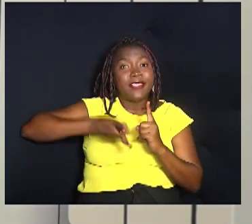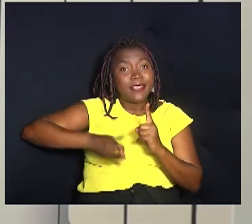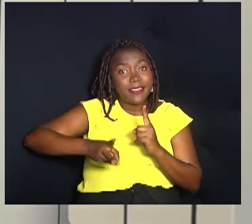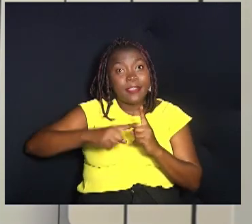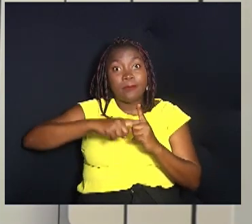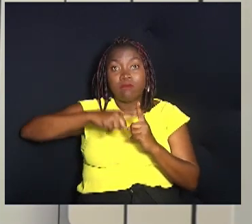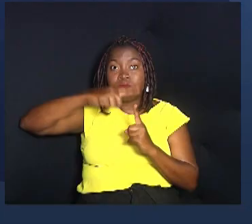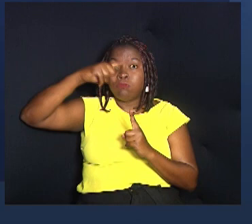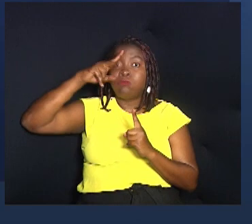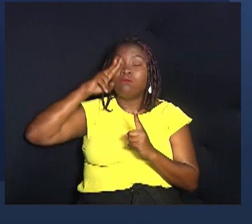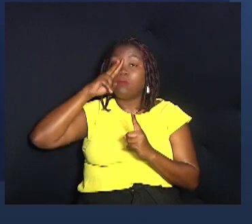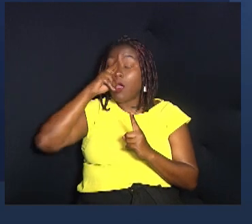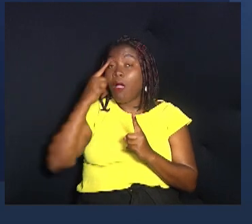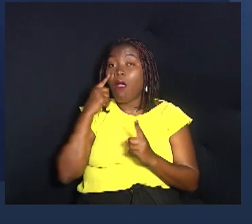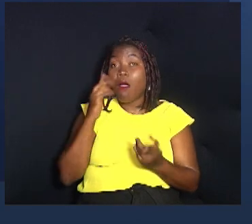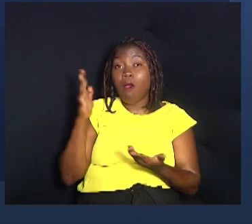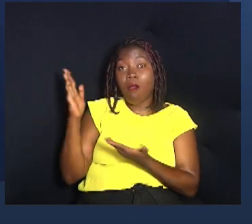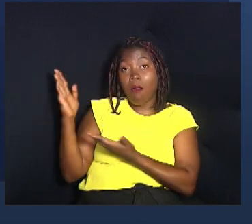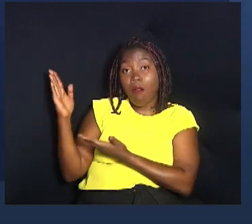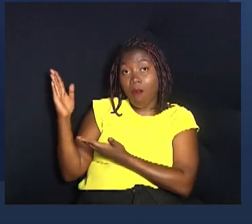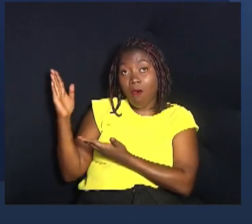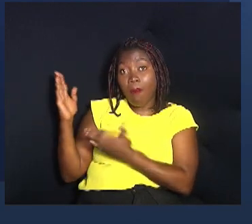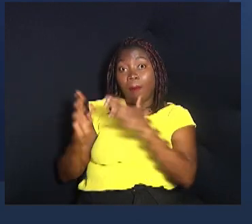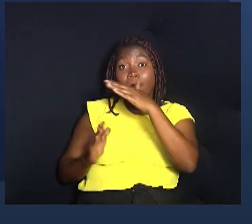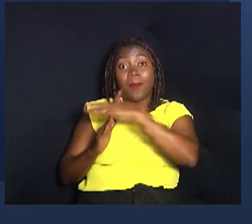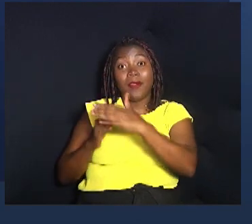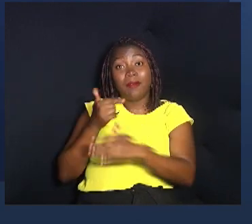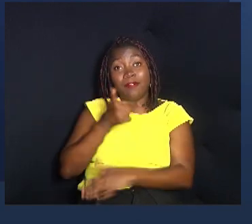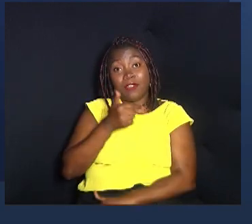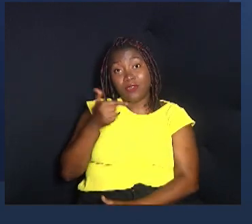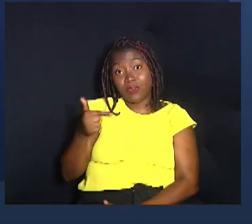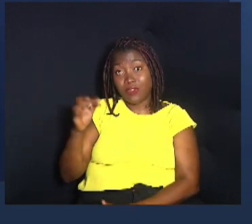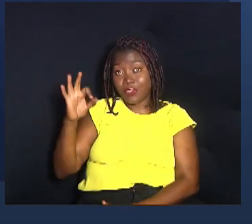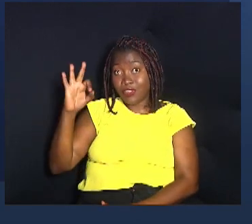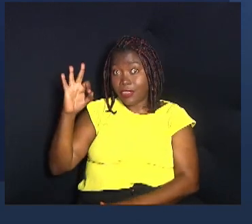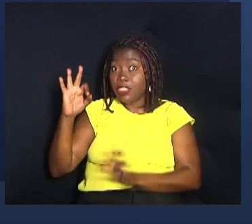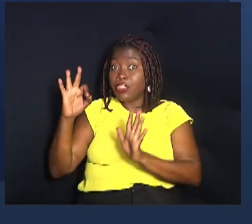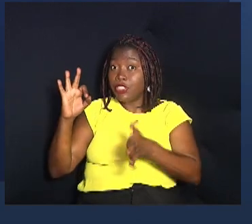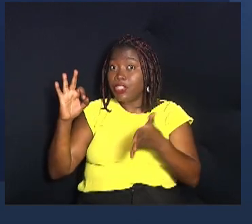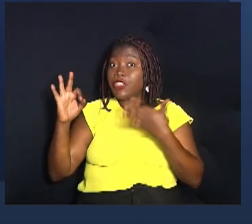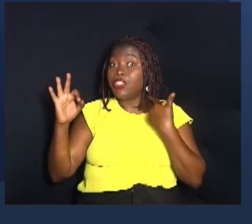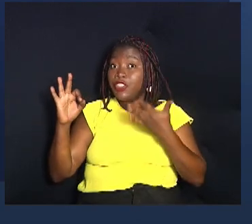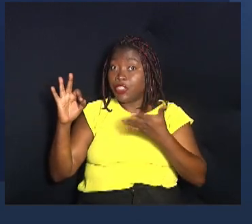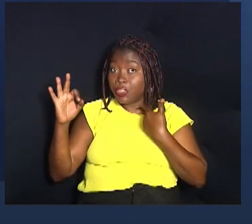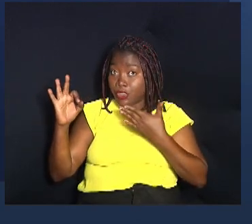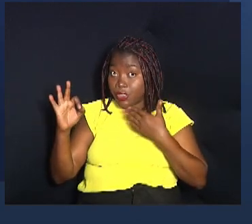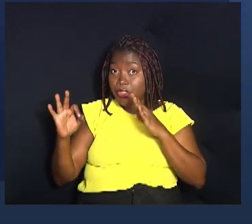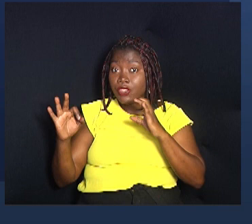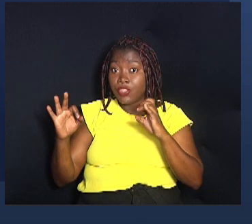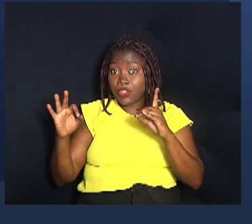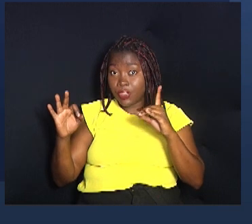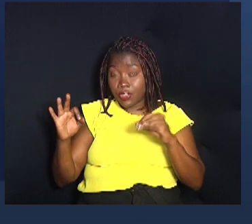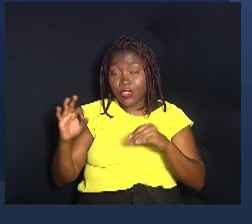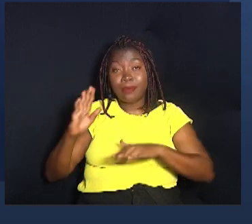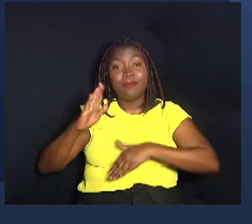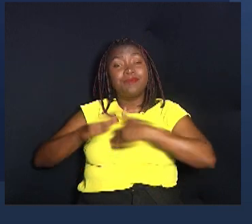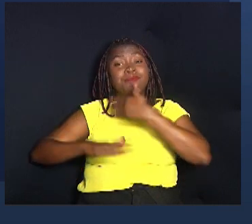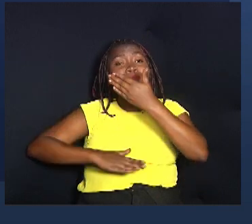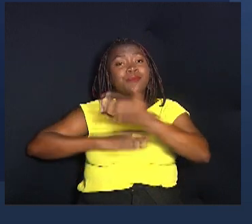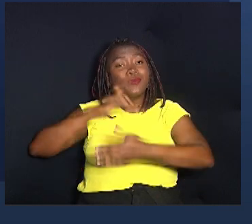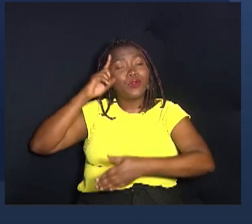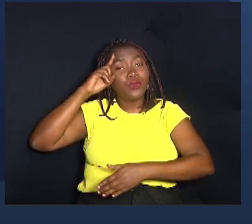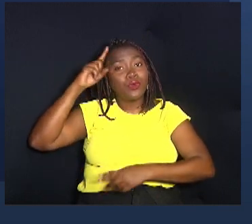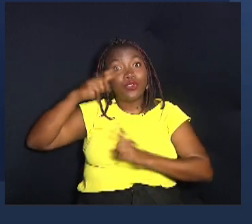elevada, viu? Então, olha só, mínima de 22 graus, já faz calor, portanto, logo cedo. Ao longo do dia, a